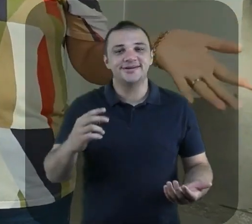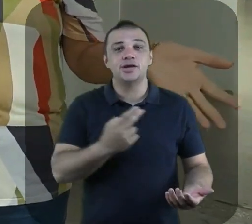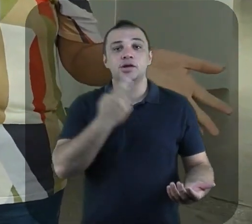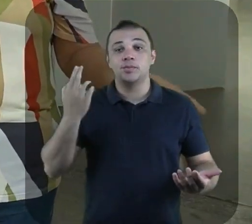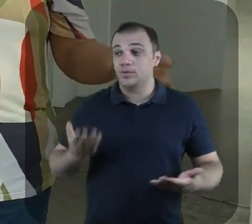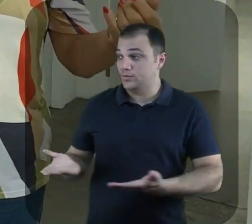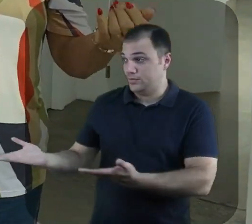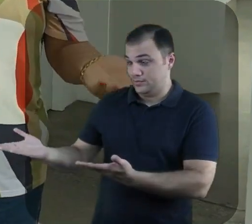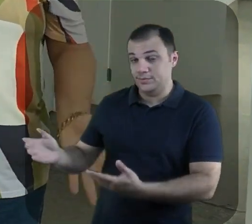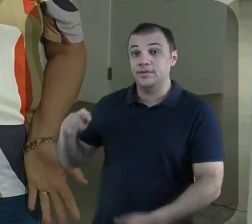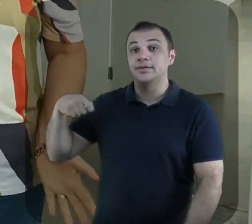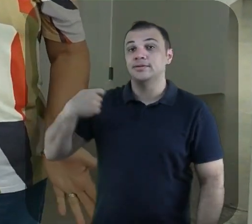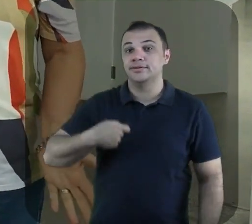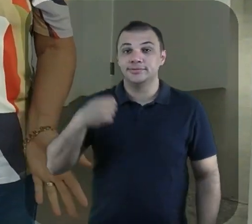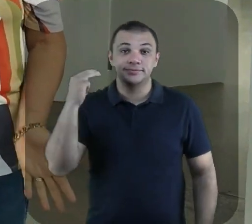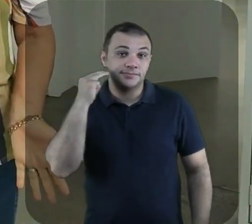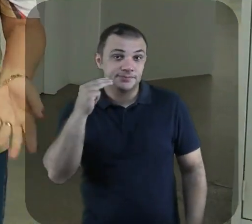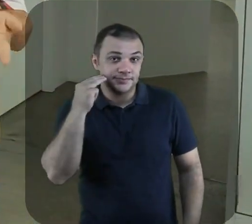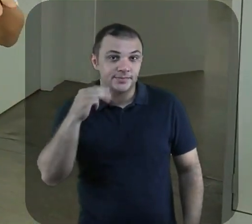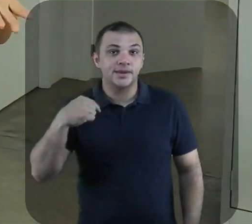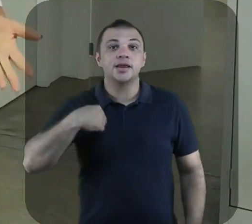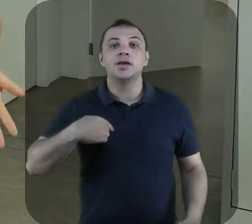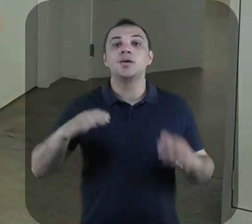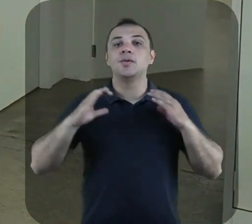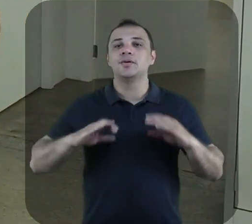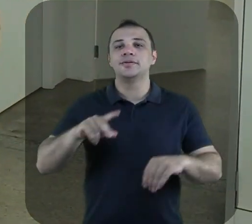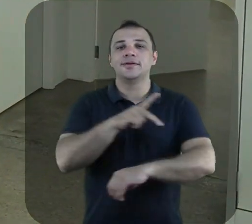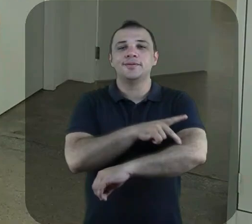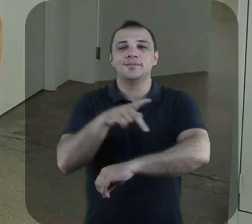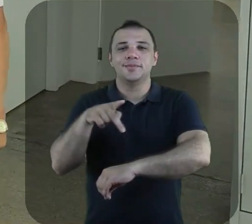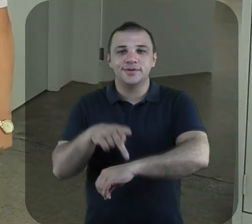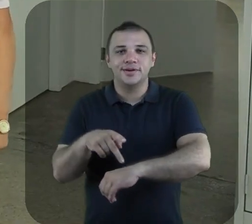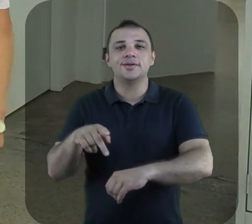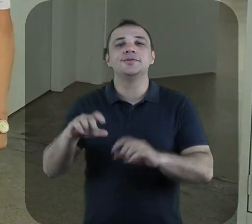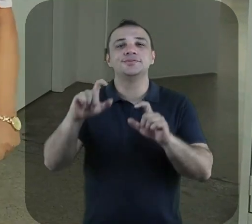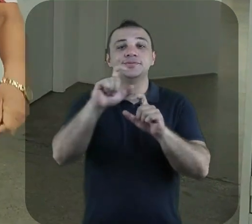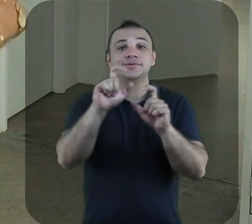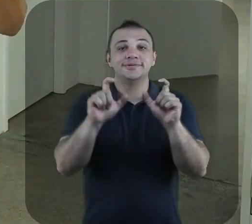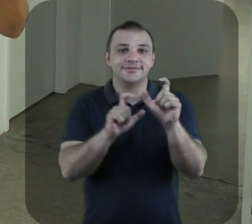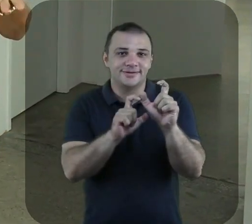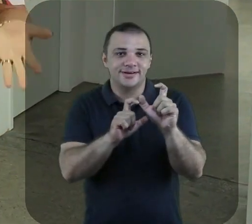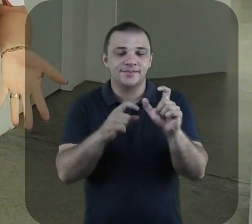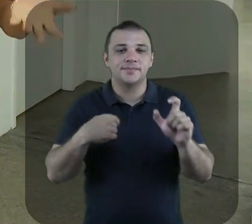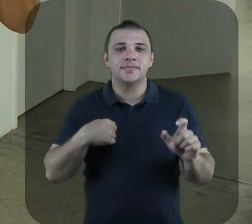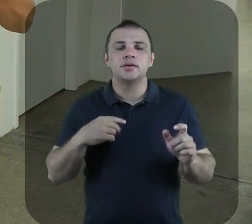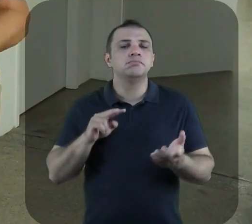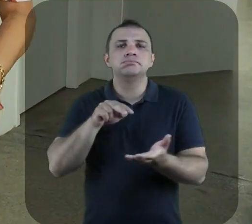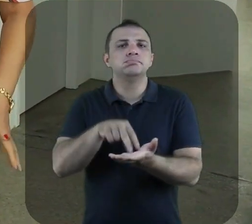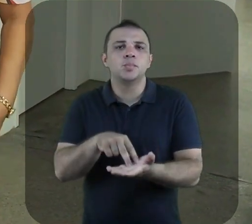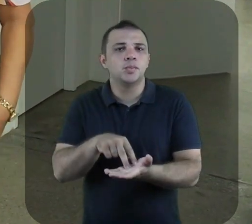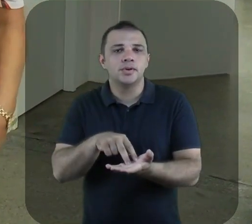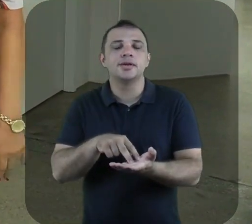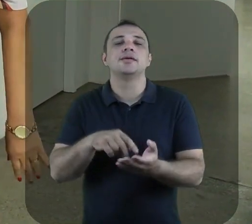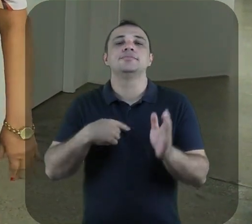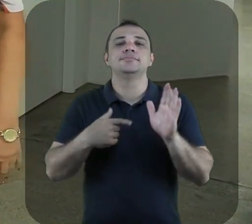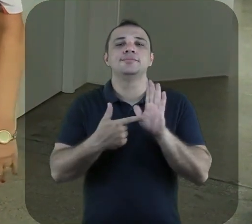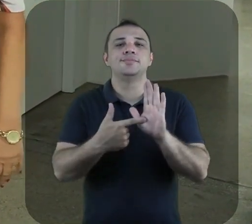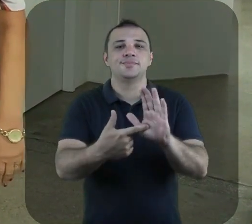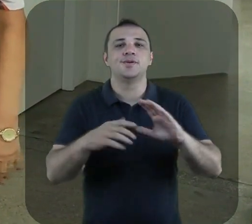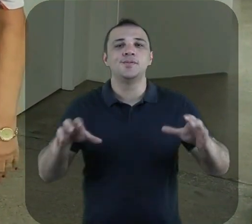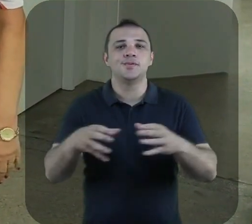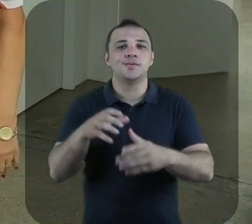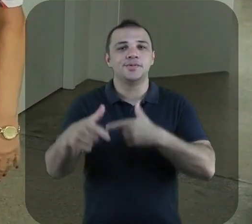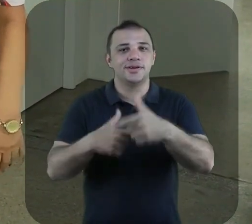Bom dia, eu sou a professora Marilda Rosa, coordenadora pedagógica do programa Ensinar e estou aqui para apresentar a vocês a